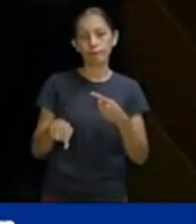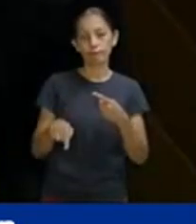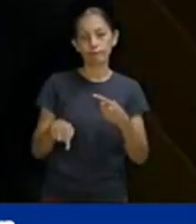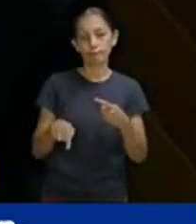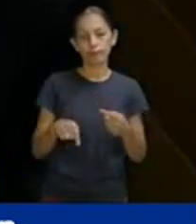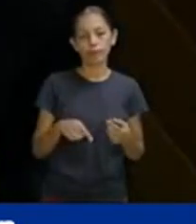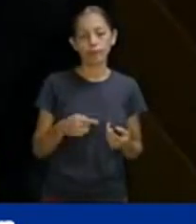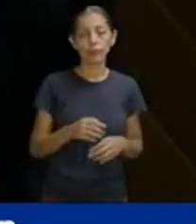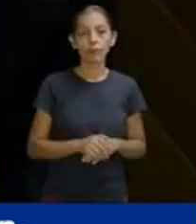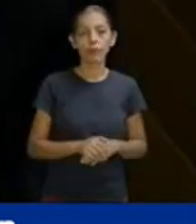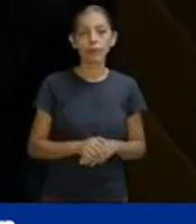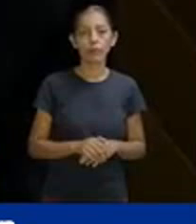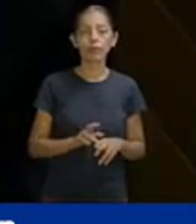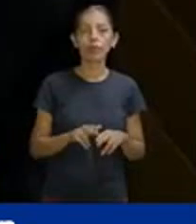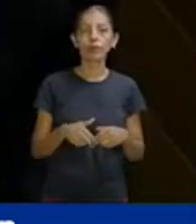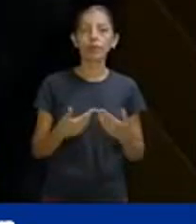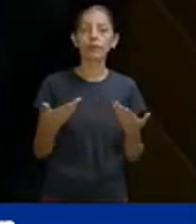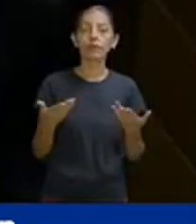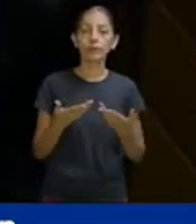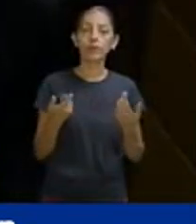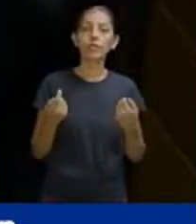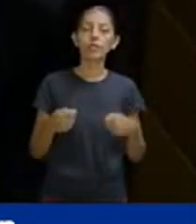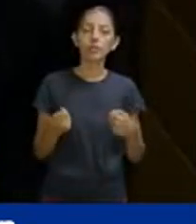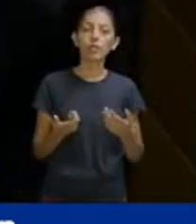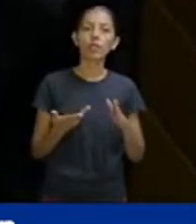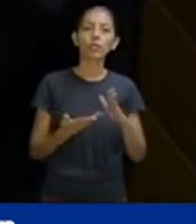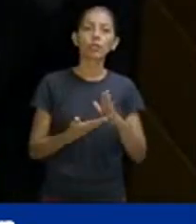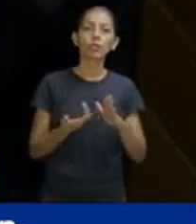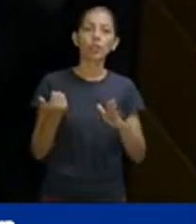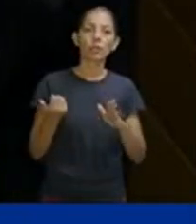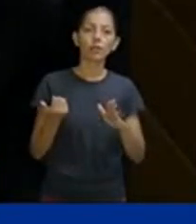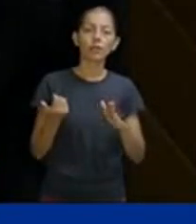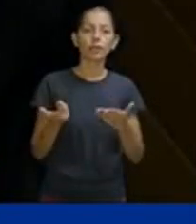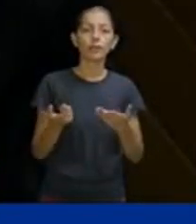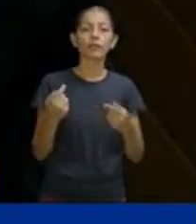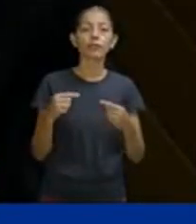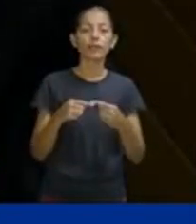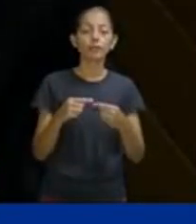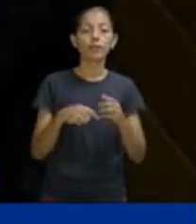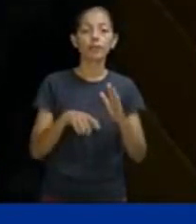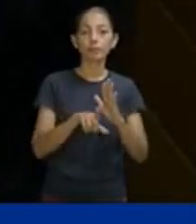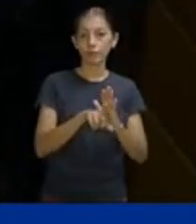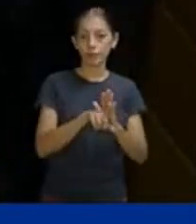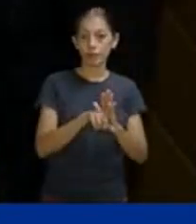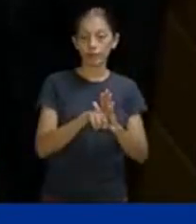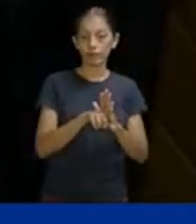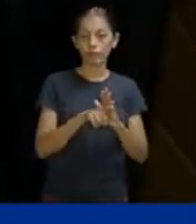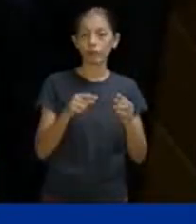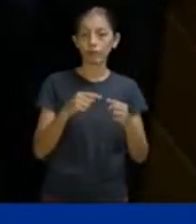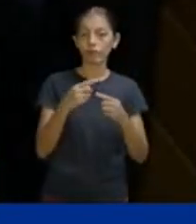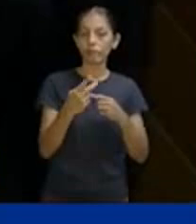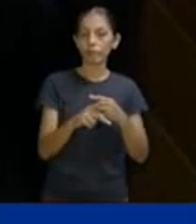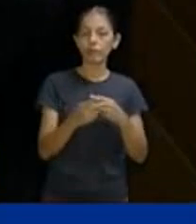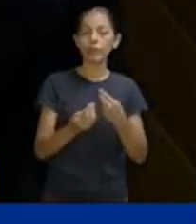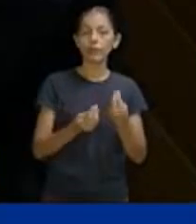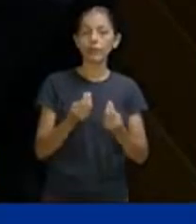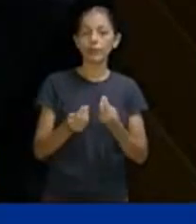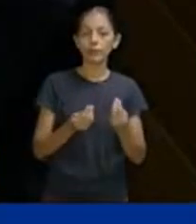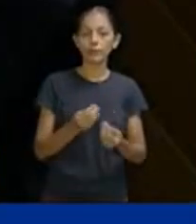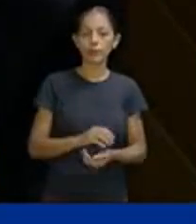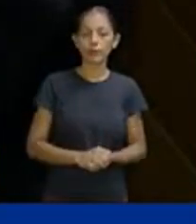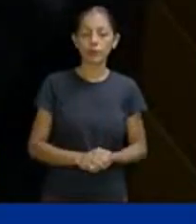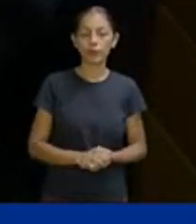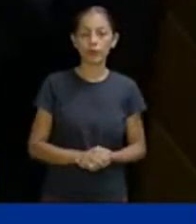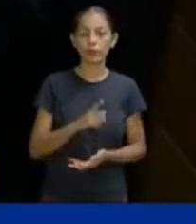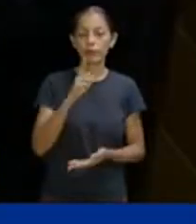impossibilitada a remoção da propaganda, como prevê a resolução regente da matéria. Pelo exposto, a